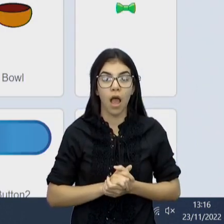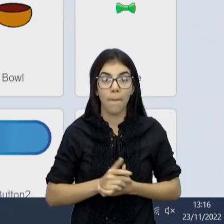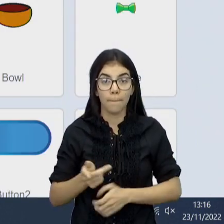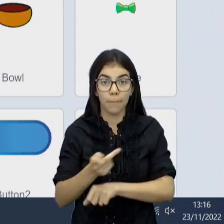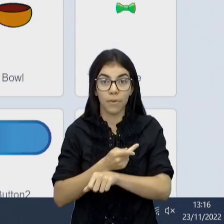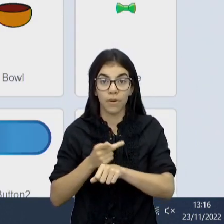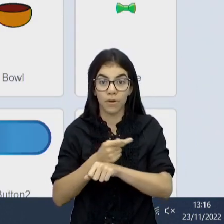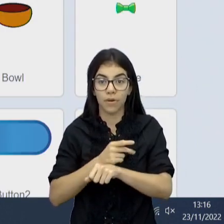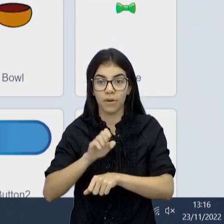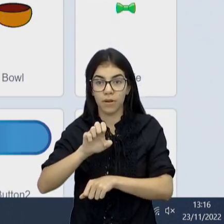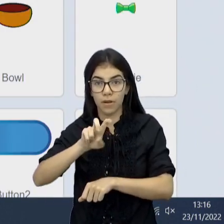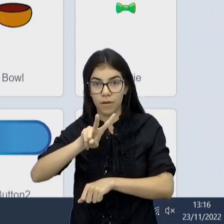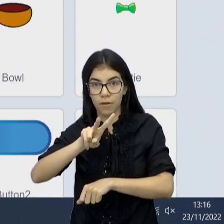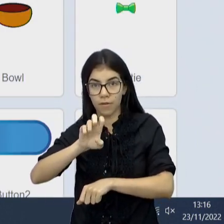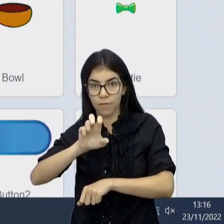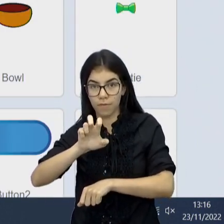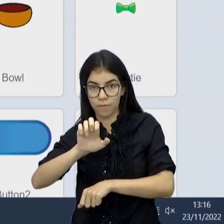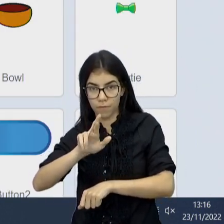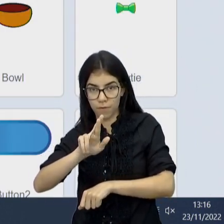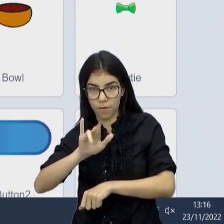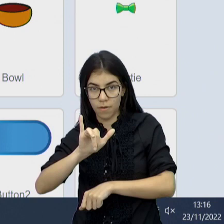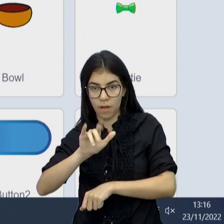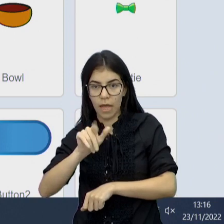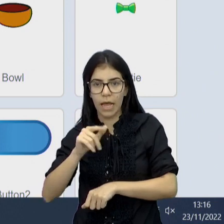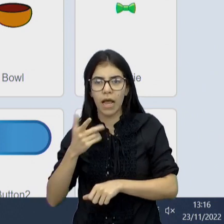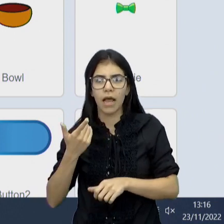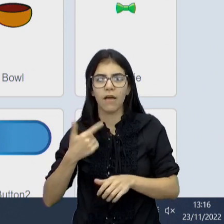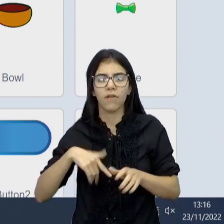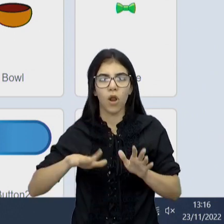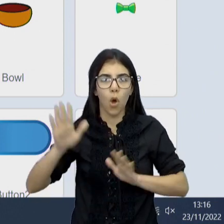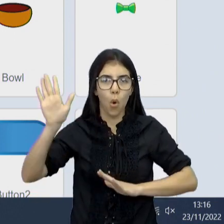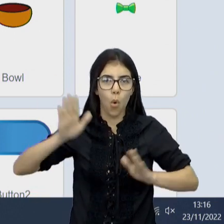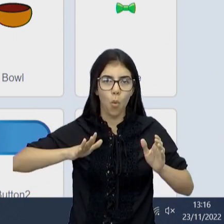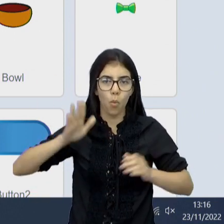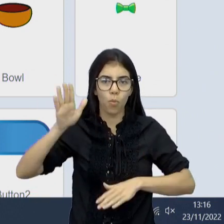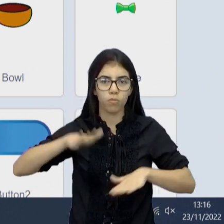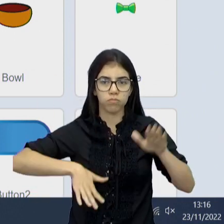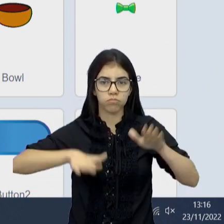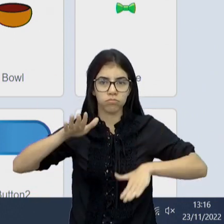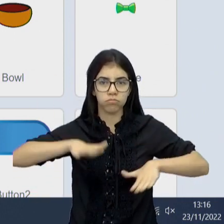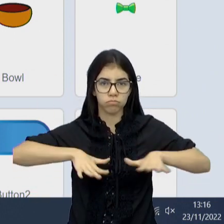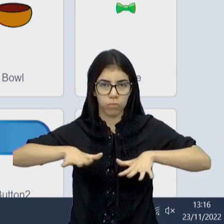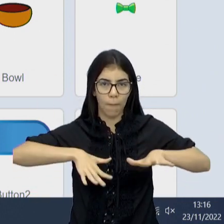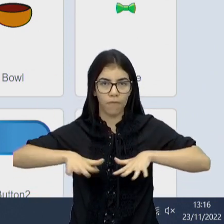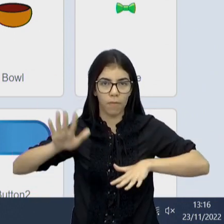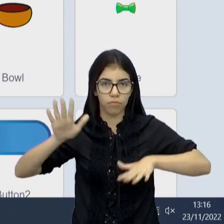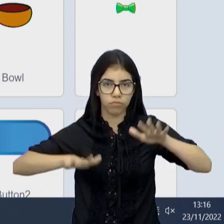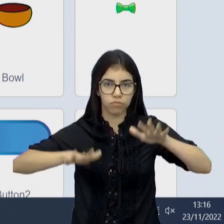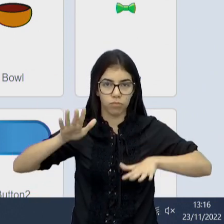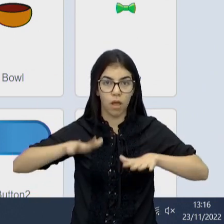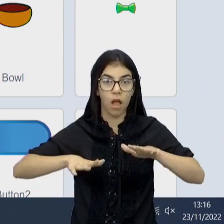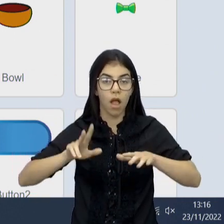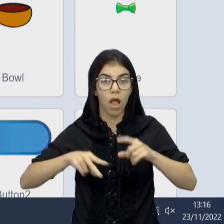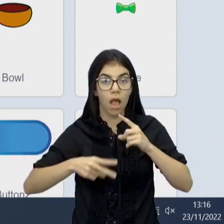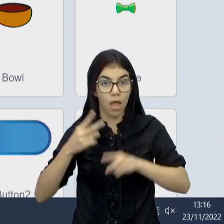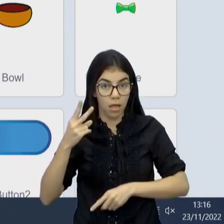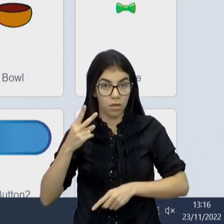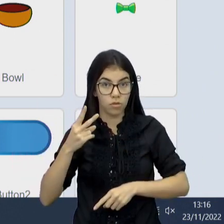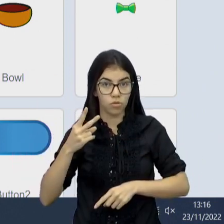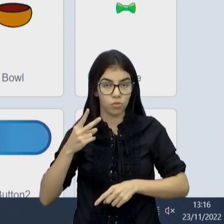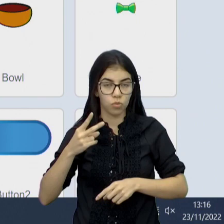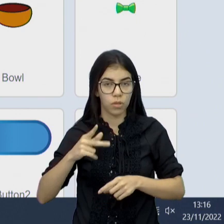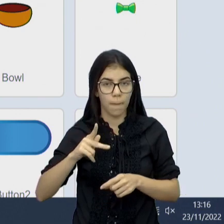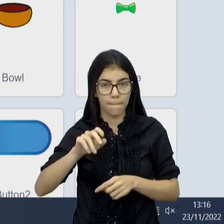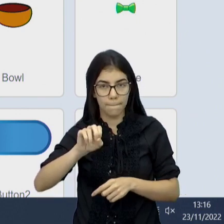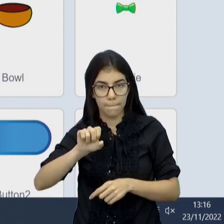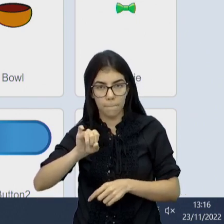agora a Avery. Tá Achamos. vendo ela aí, ó? Isso. Ó? Tá vendo quando você põe a mão, aparece ela com a mãozinha pra fora e a mãozinha atrás das costas? Isso. Essas são as duas posições que a gente vai